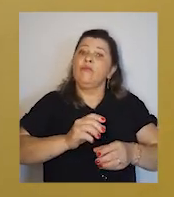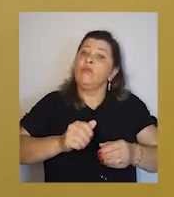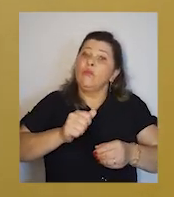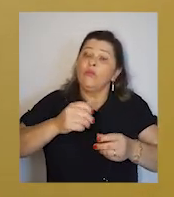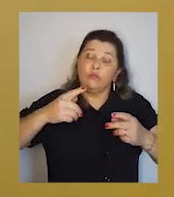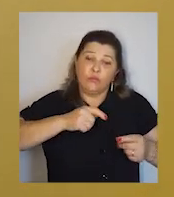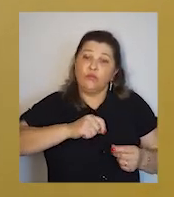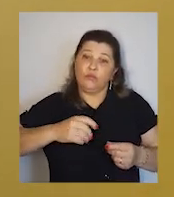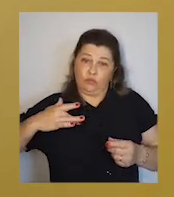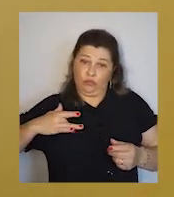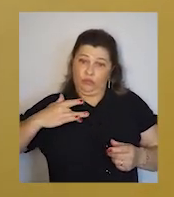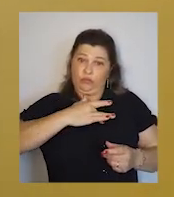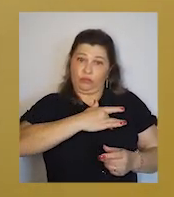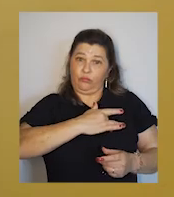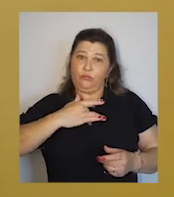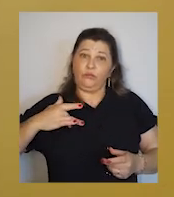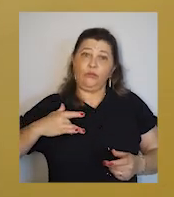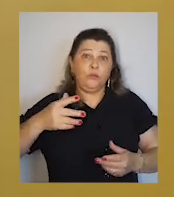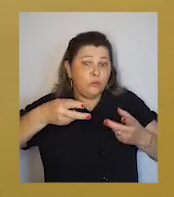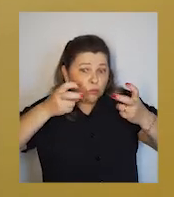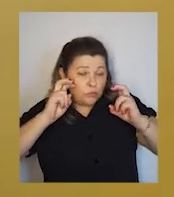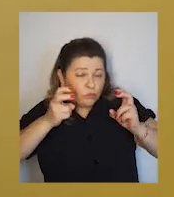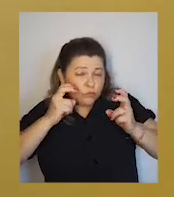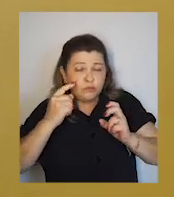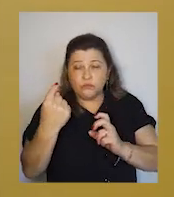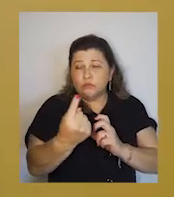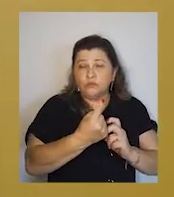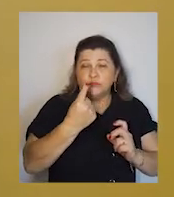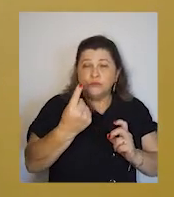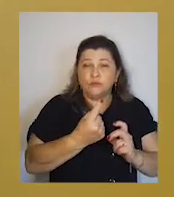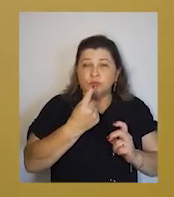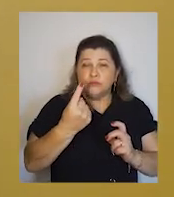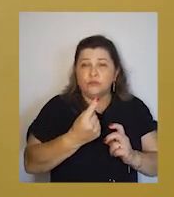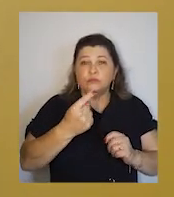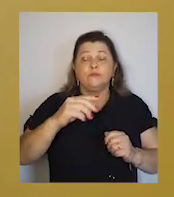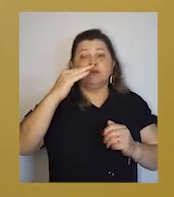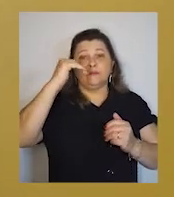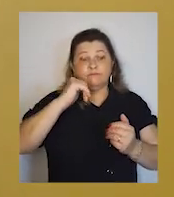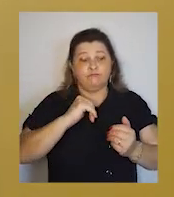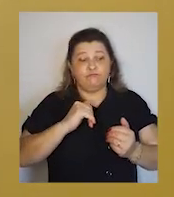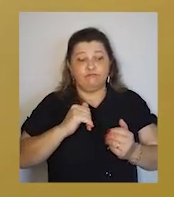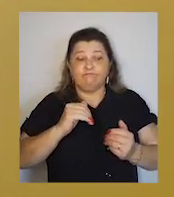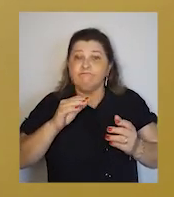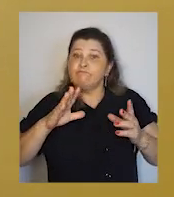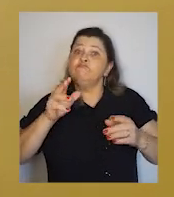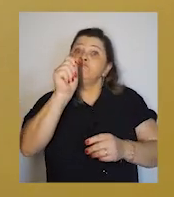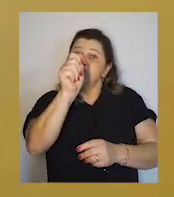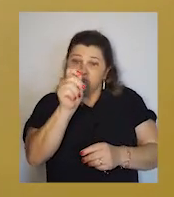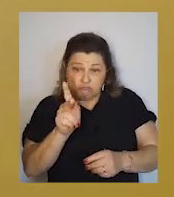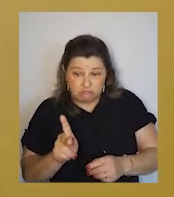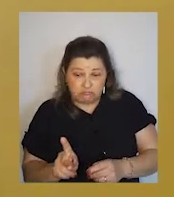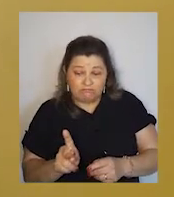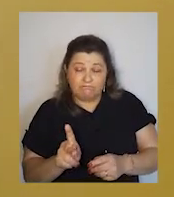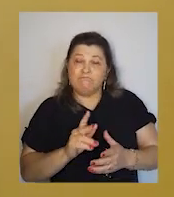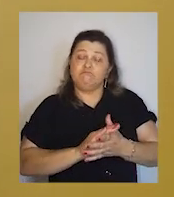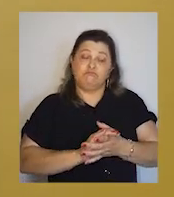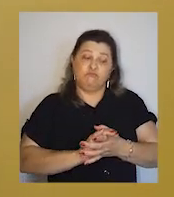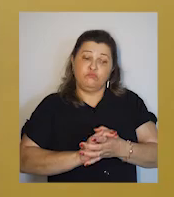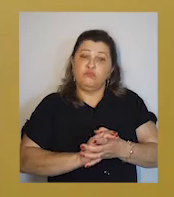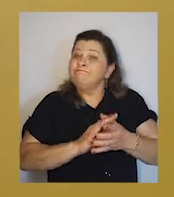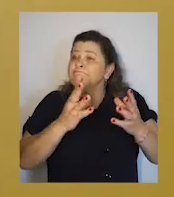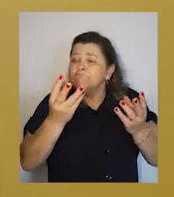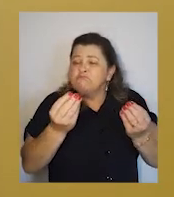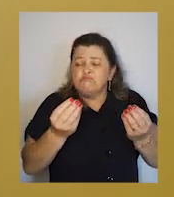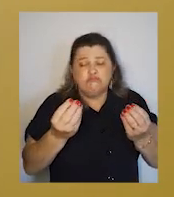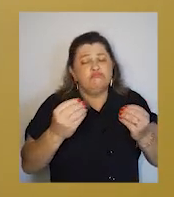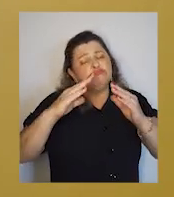vezes percebe que é um homem que está mais só, porque na grande maioria eles já são aposentados, eles ficam